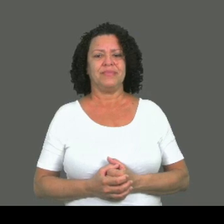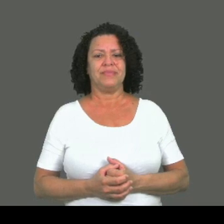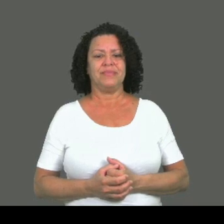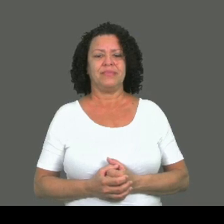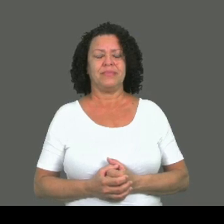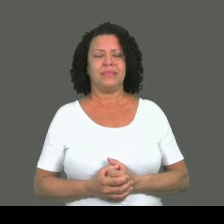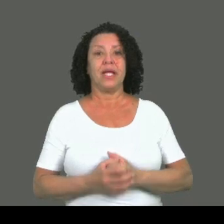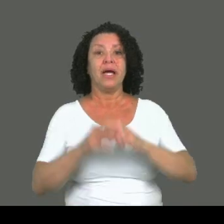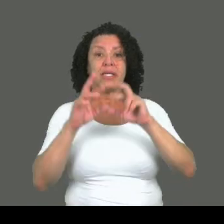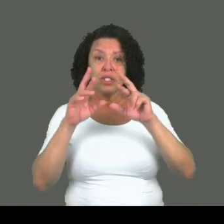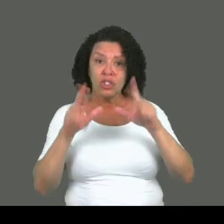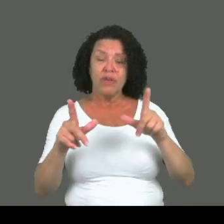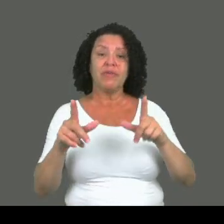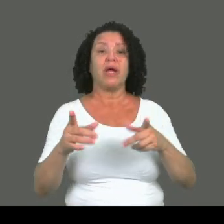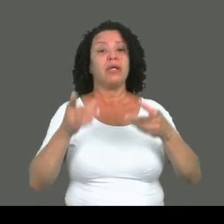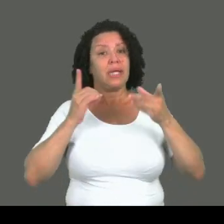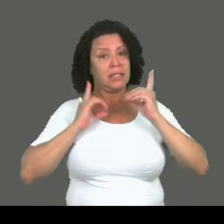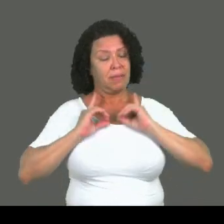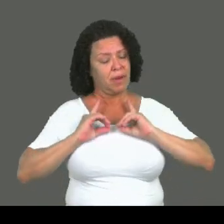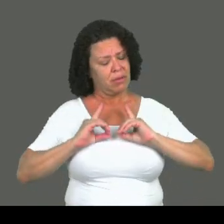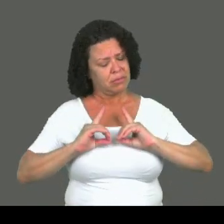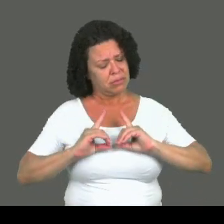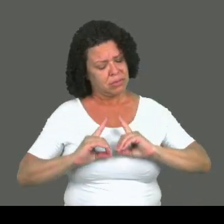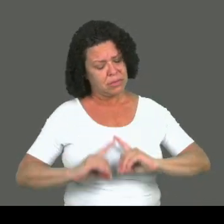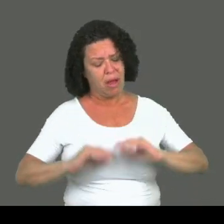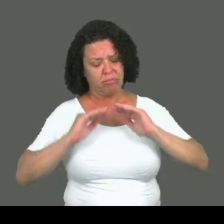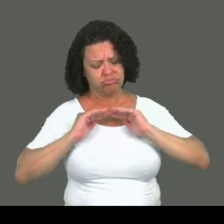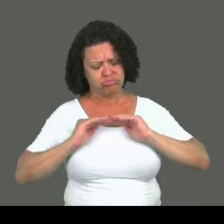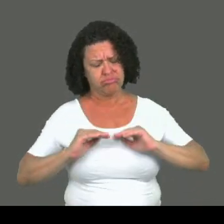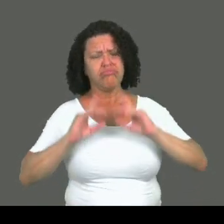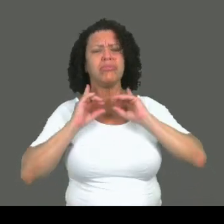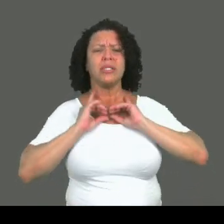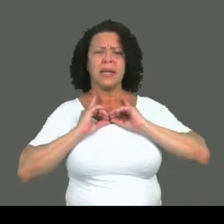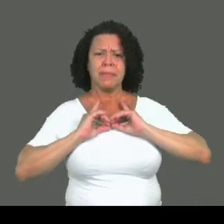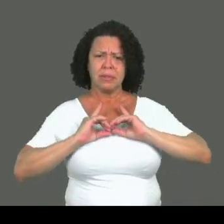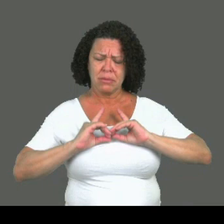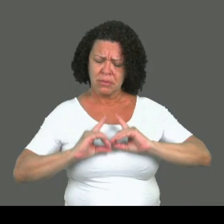É diferente da depressão, que é uma reação